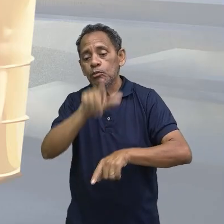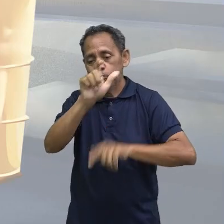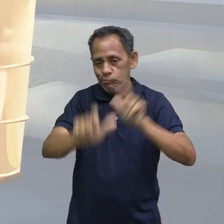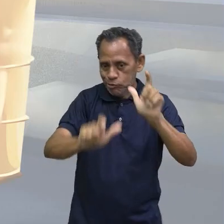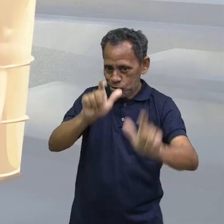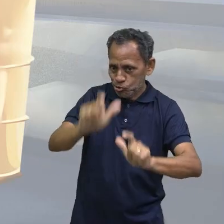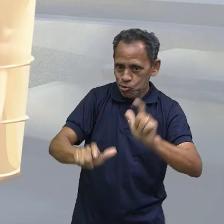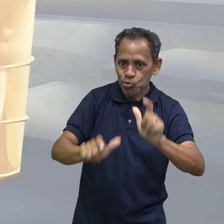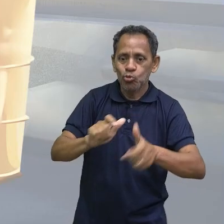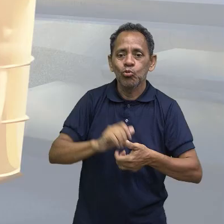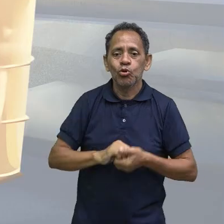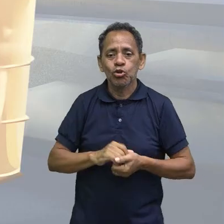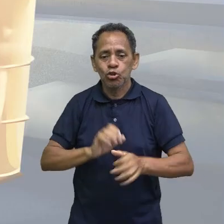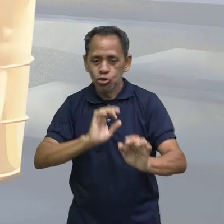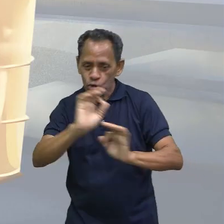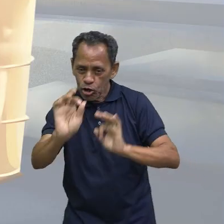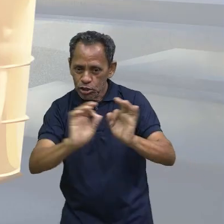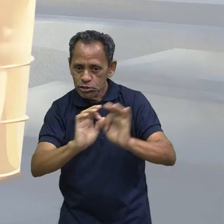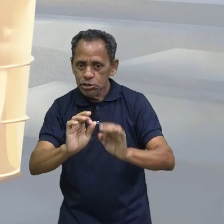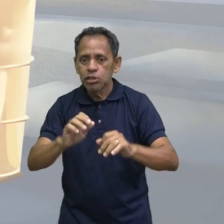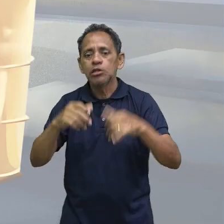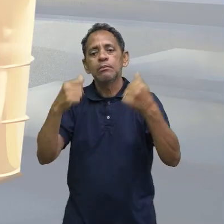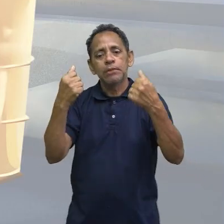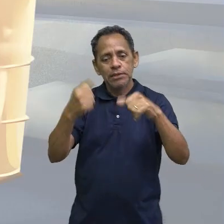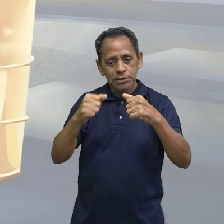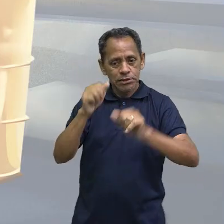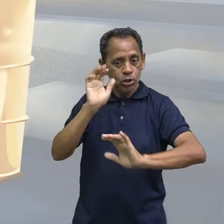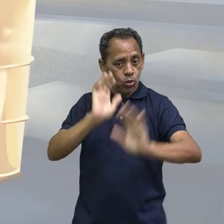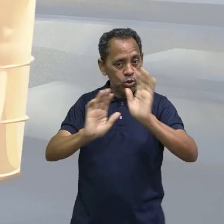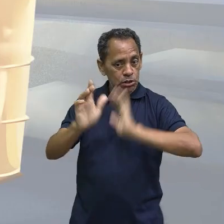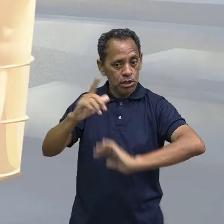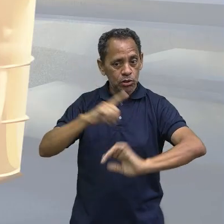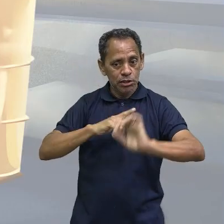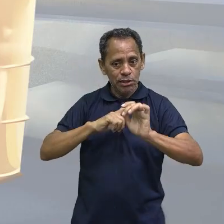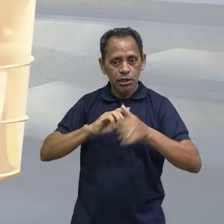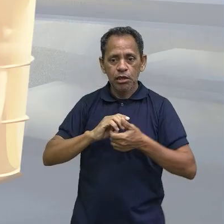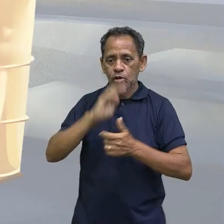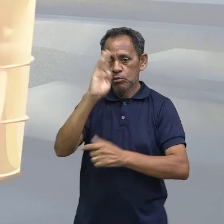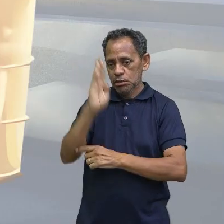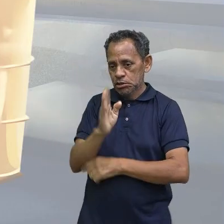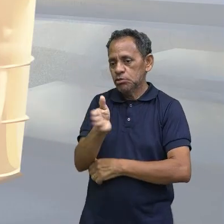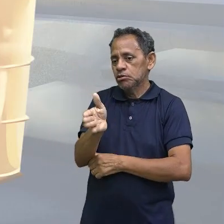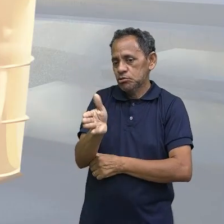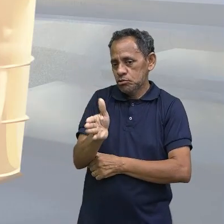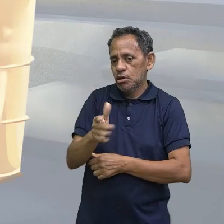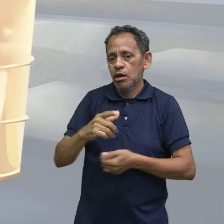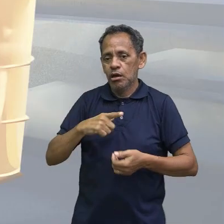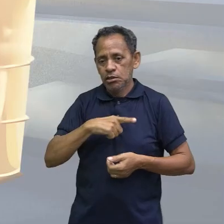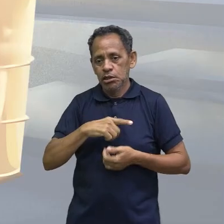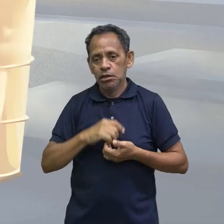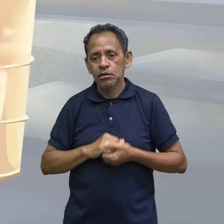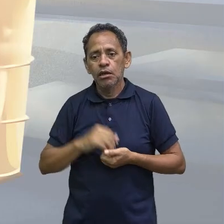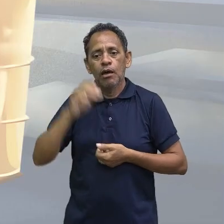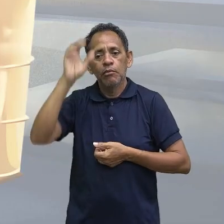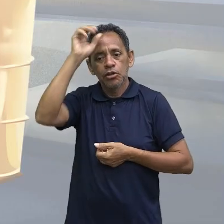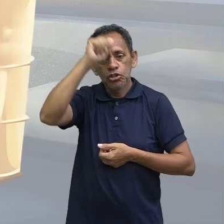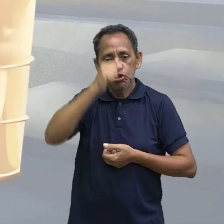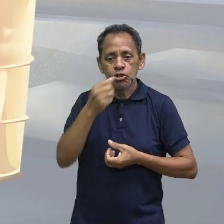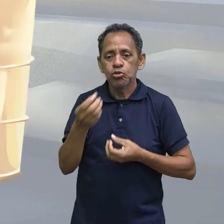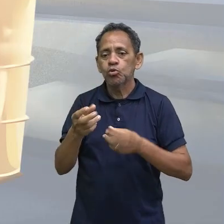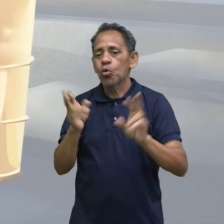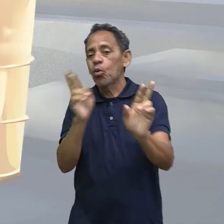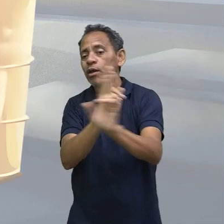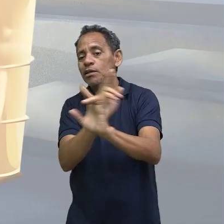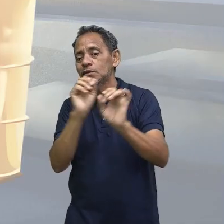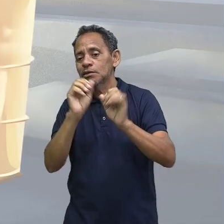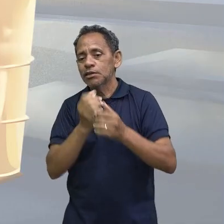tem que ter todo um cuidado, e isso, né, o Brasil, desde essa época, já vem aprendendo com relação, né, a esse armazenamento do que